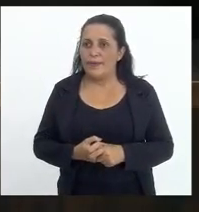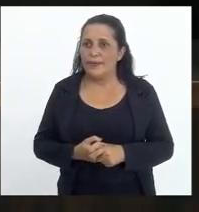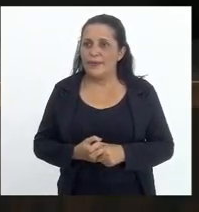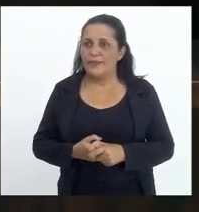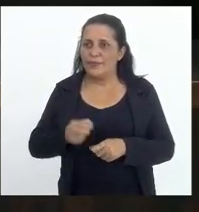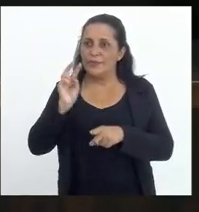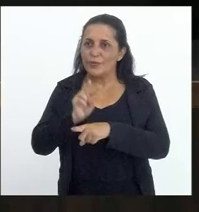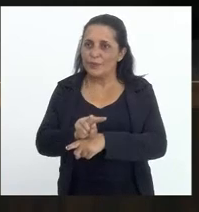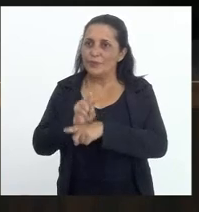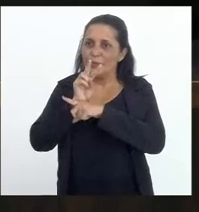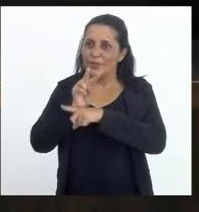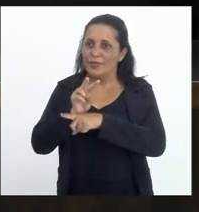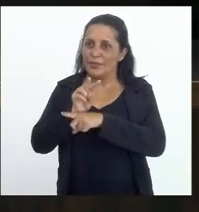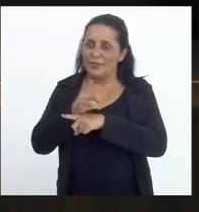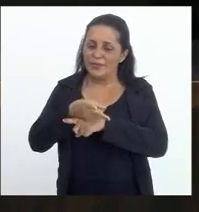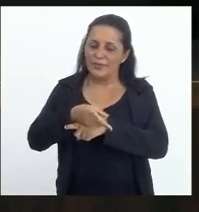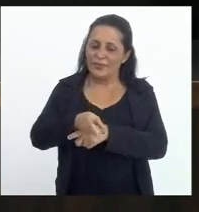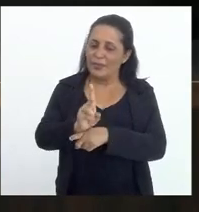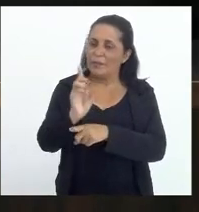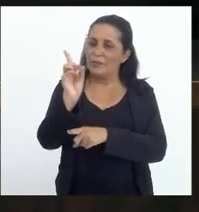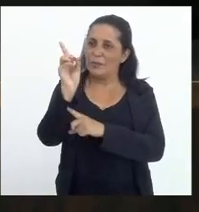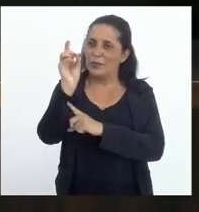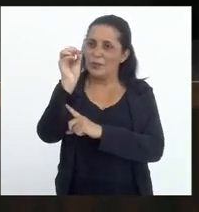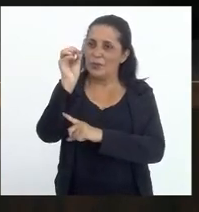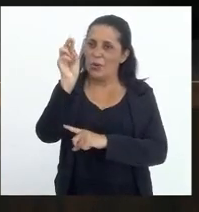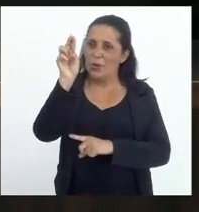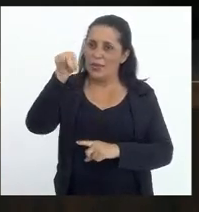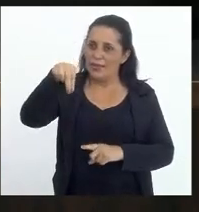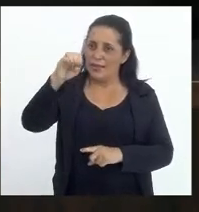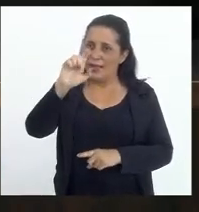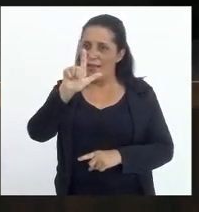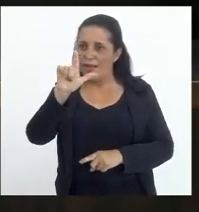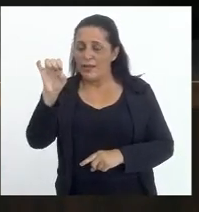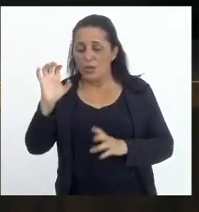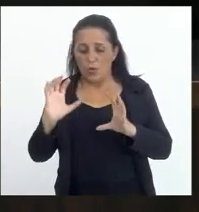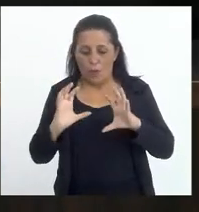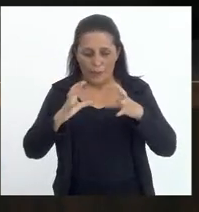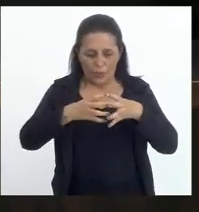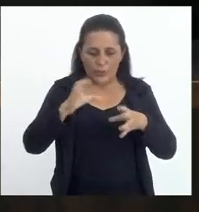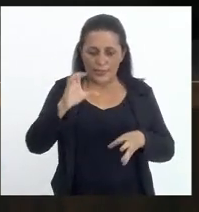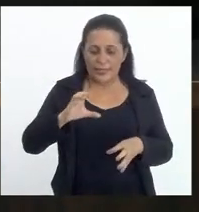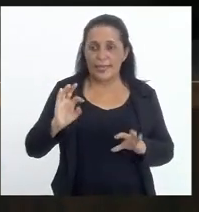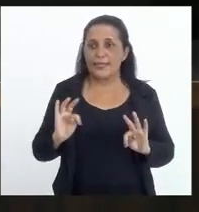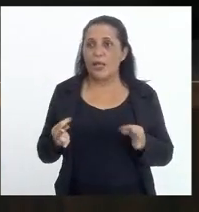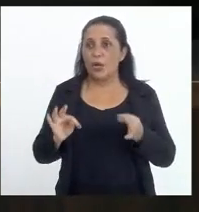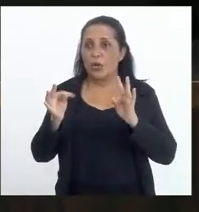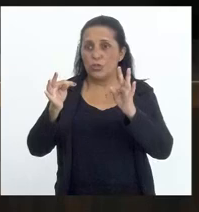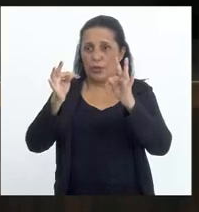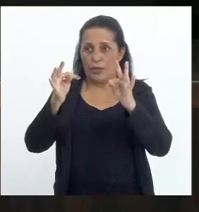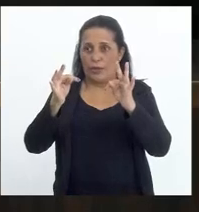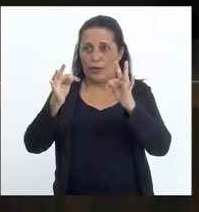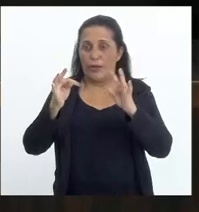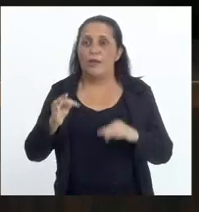com o nosso sempre Dornelles. Pela Comissão de Ciência e Tecnologia, deputado Valdeque Carneiro.